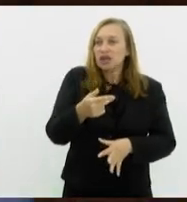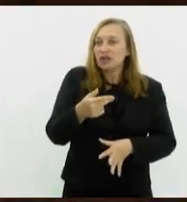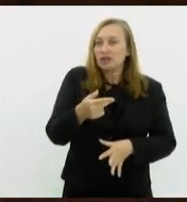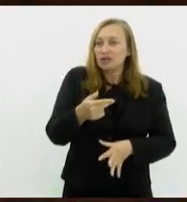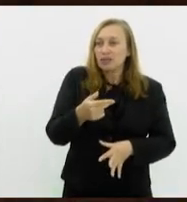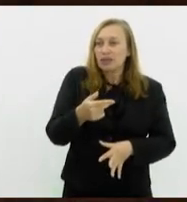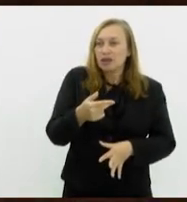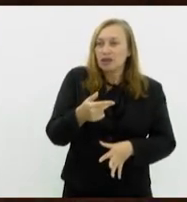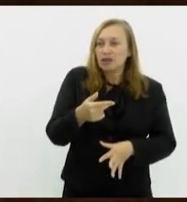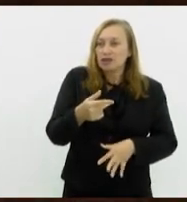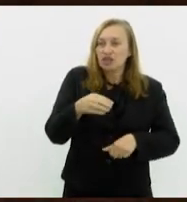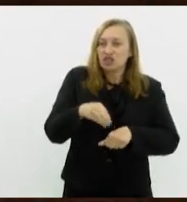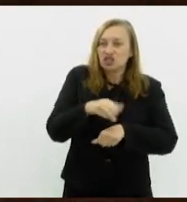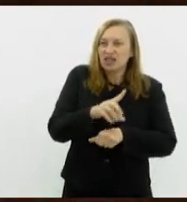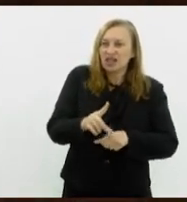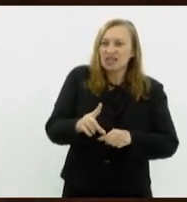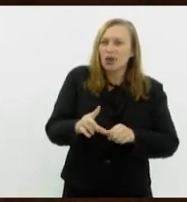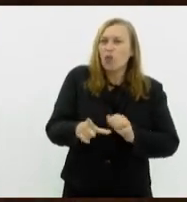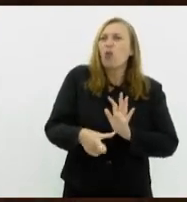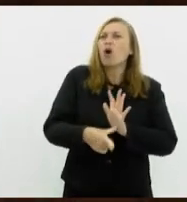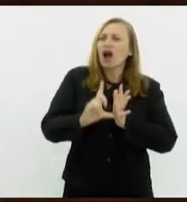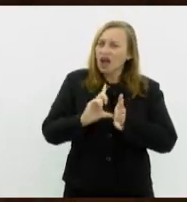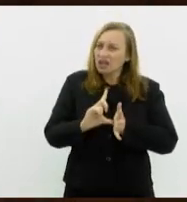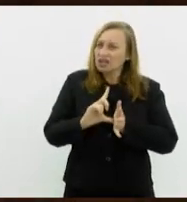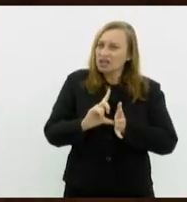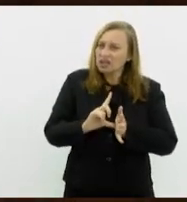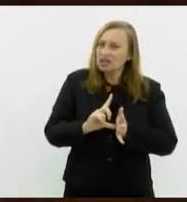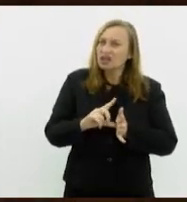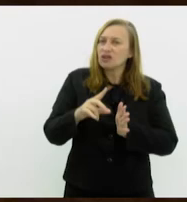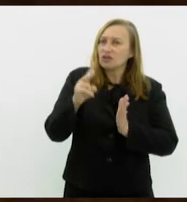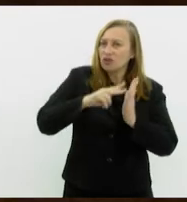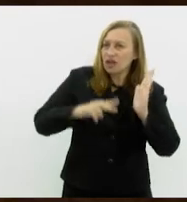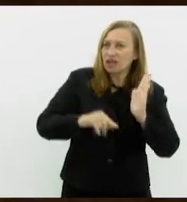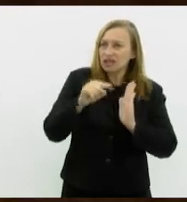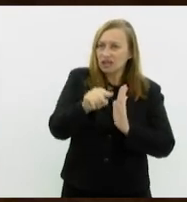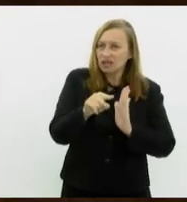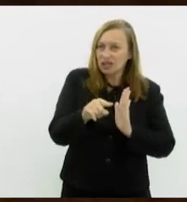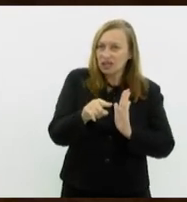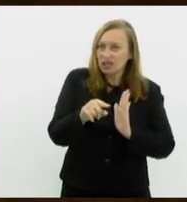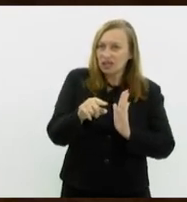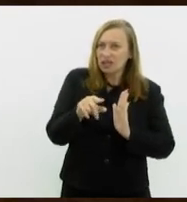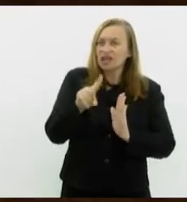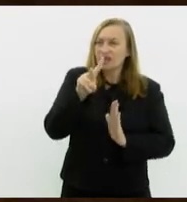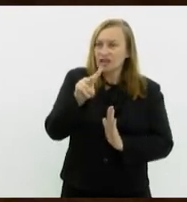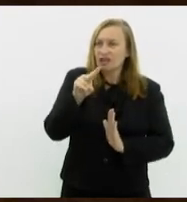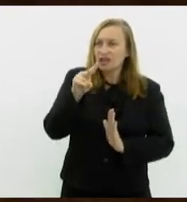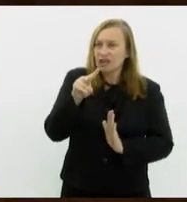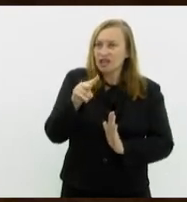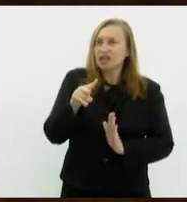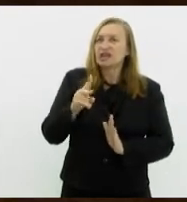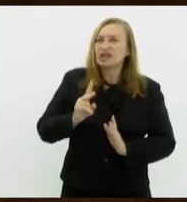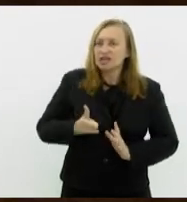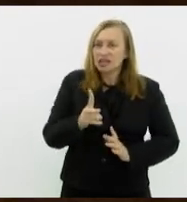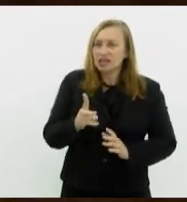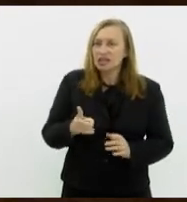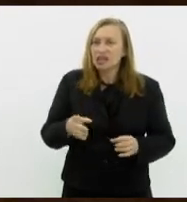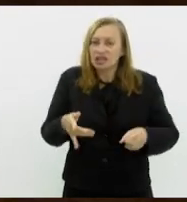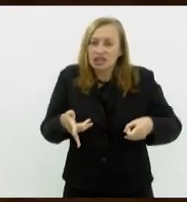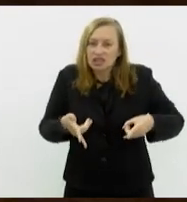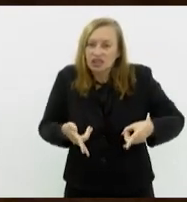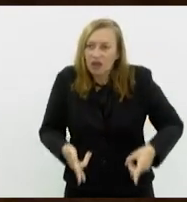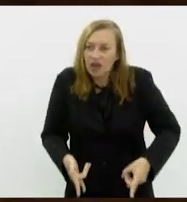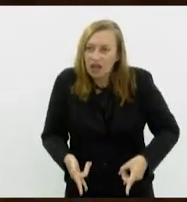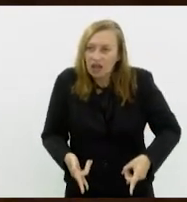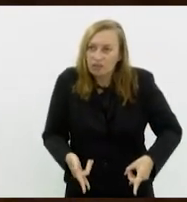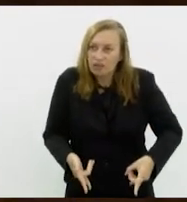uma indicação pouco antes ou depois da senhora foi lida aqui, e os vitimados que normalmente vivem em cima de uma cama, vivem em cima de uma